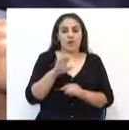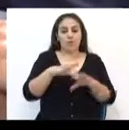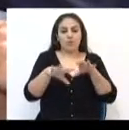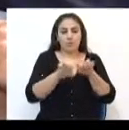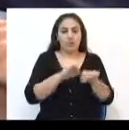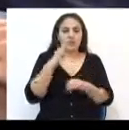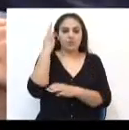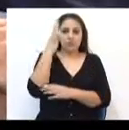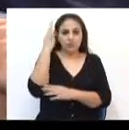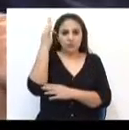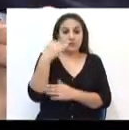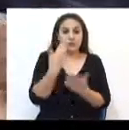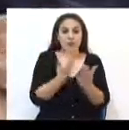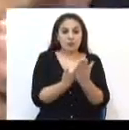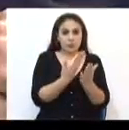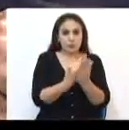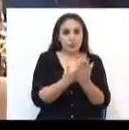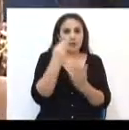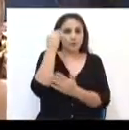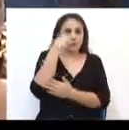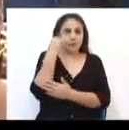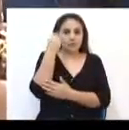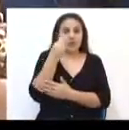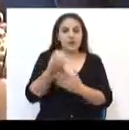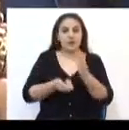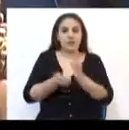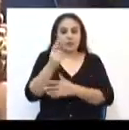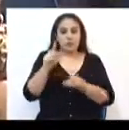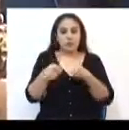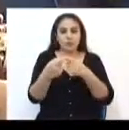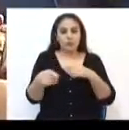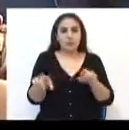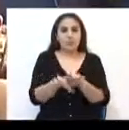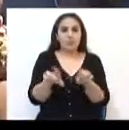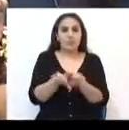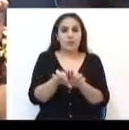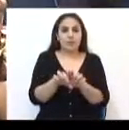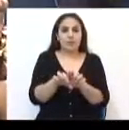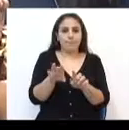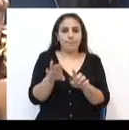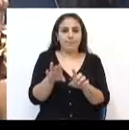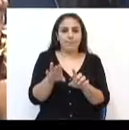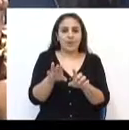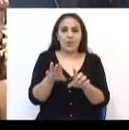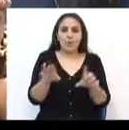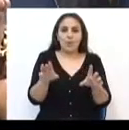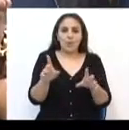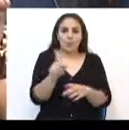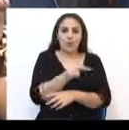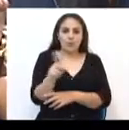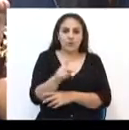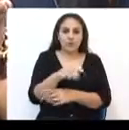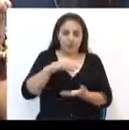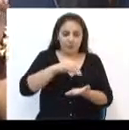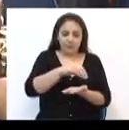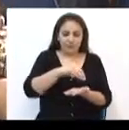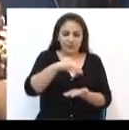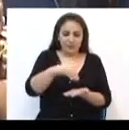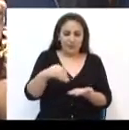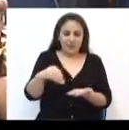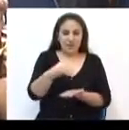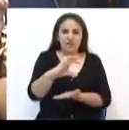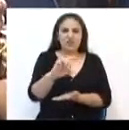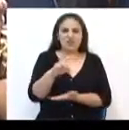filosofia, estudante de psicologia, compositor e professor de xadrez. O currículo é extenso e prova